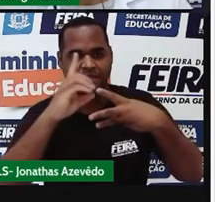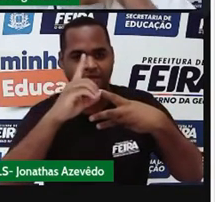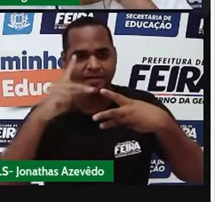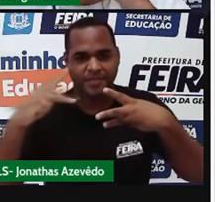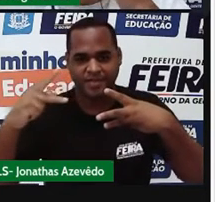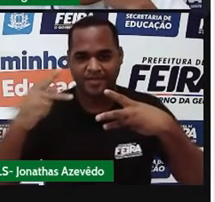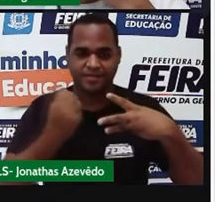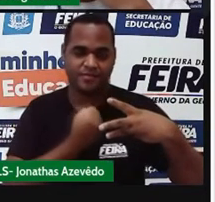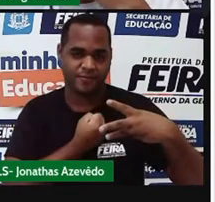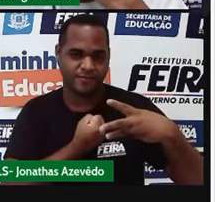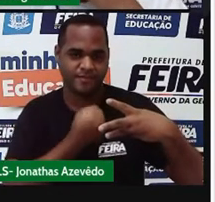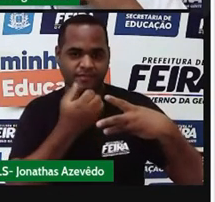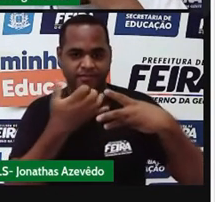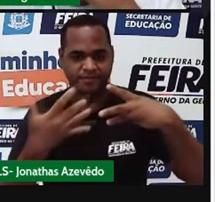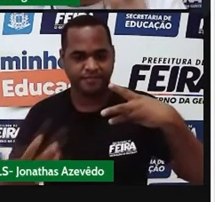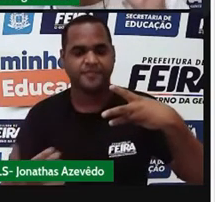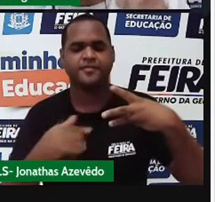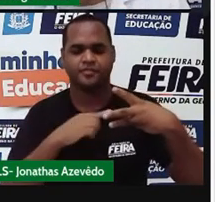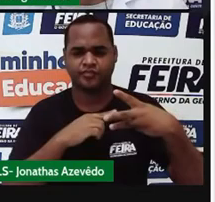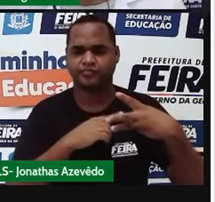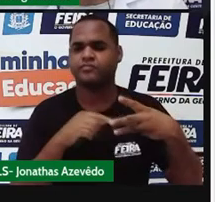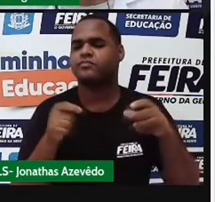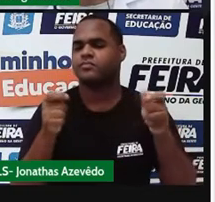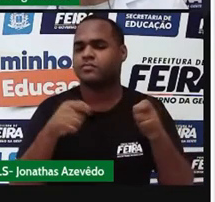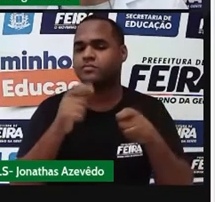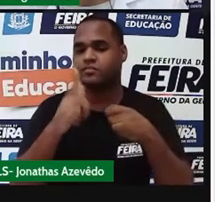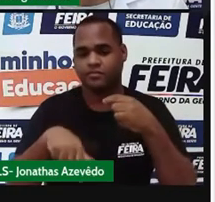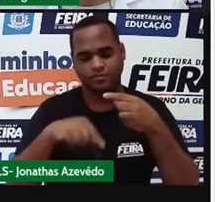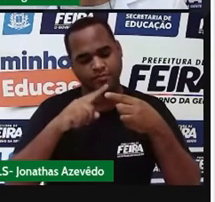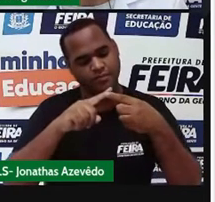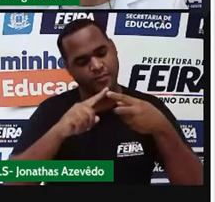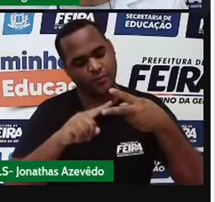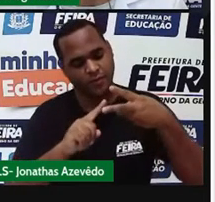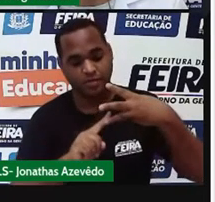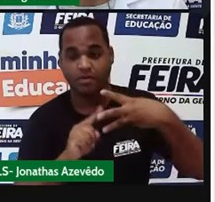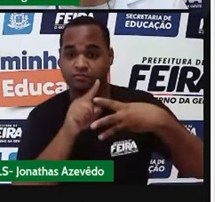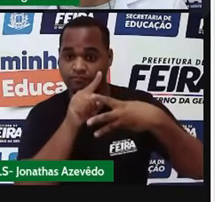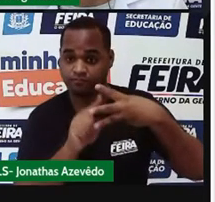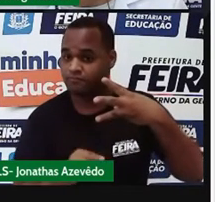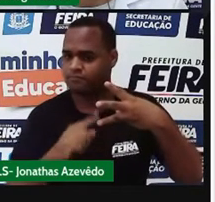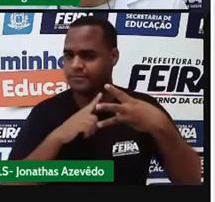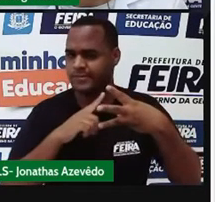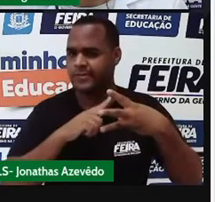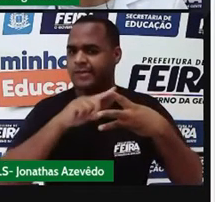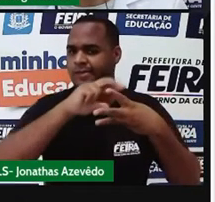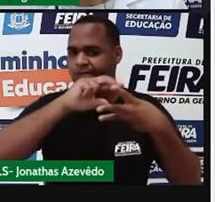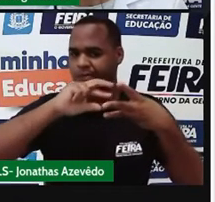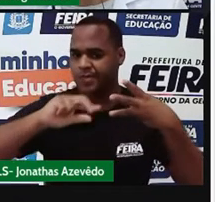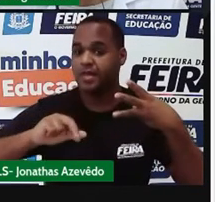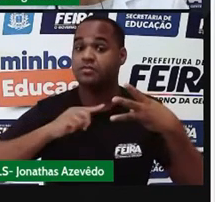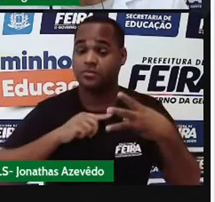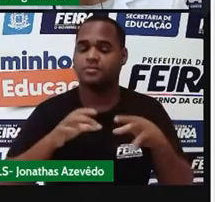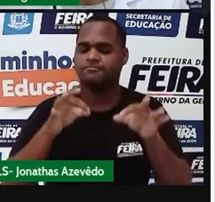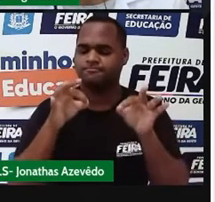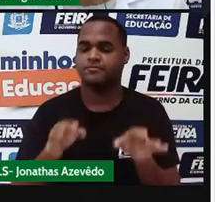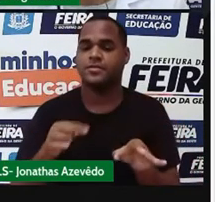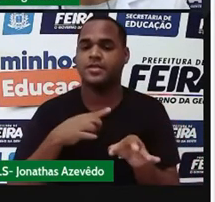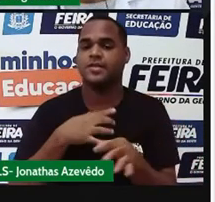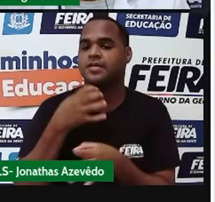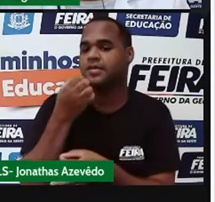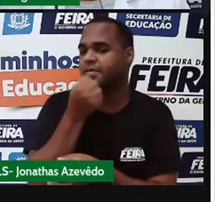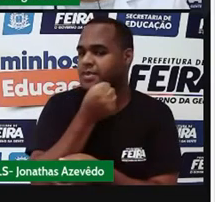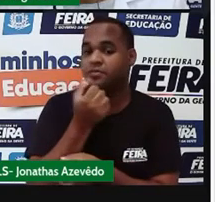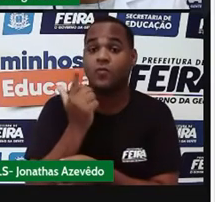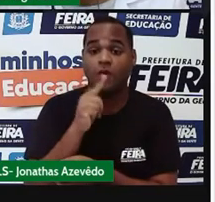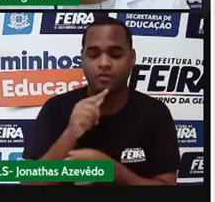e PS então existem 33 processos práticos rápidos